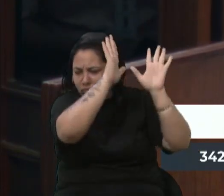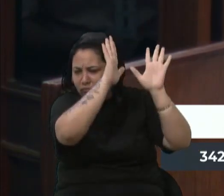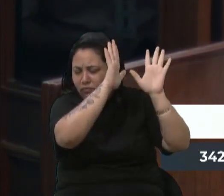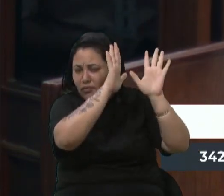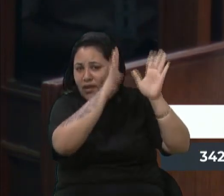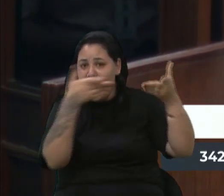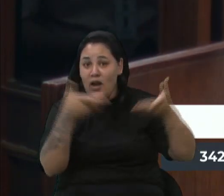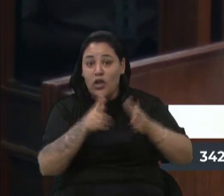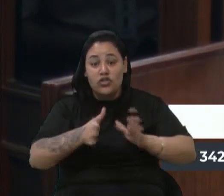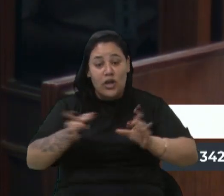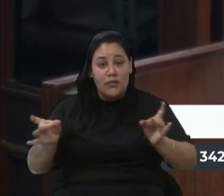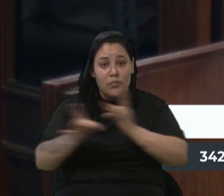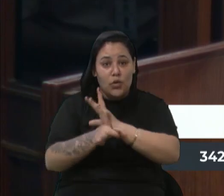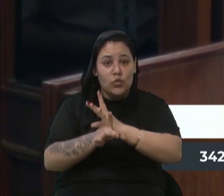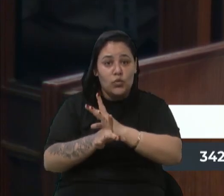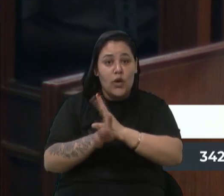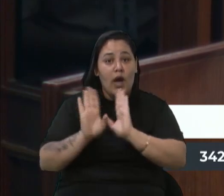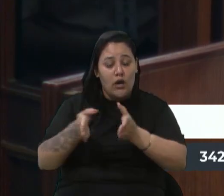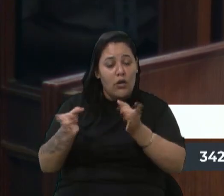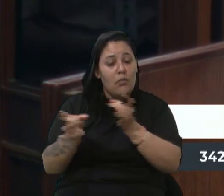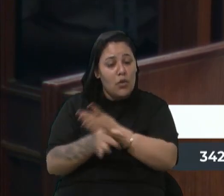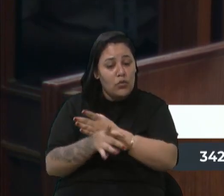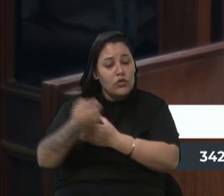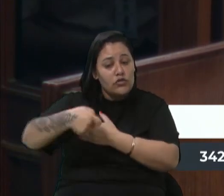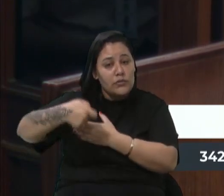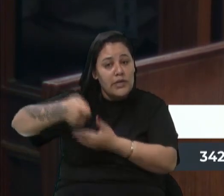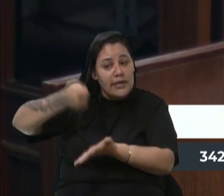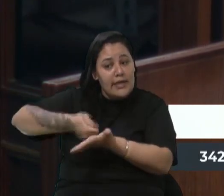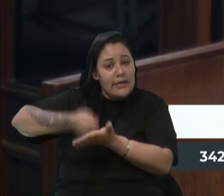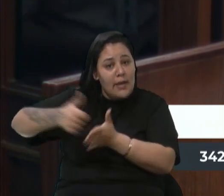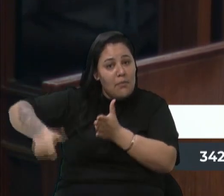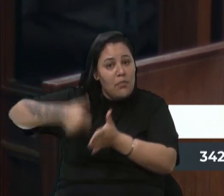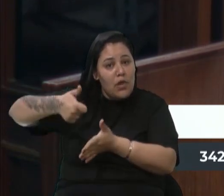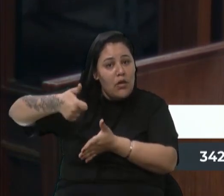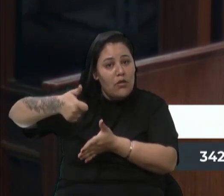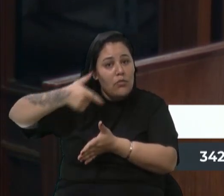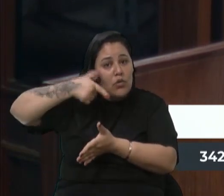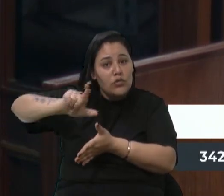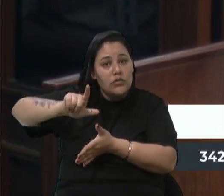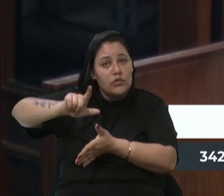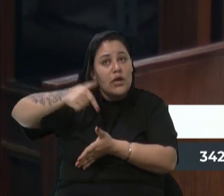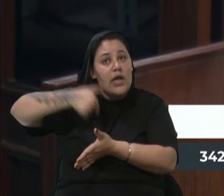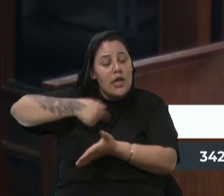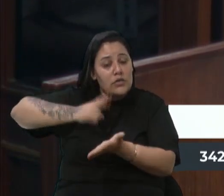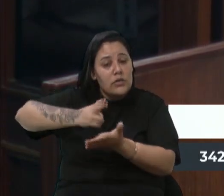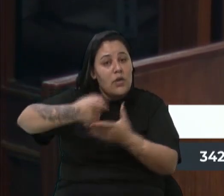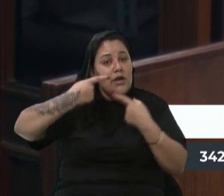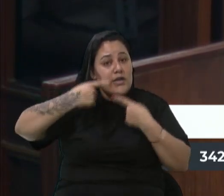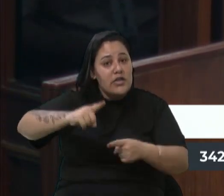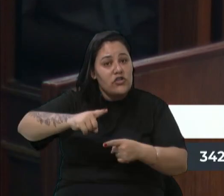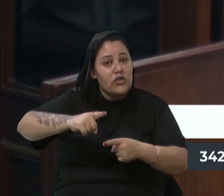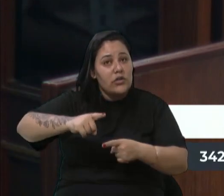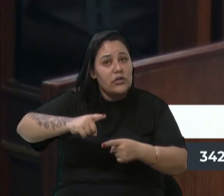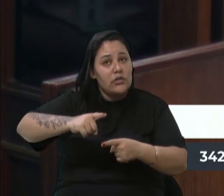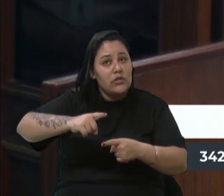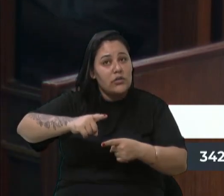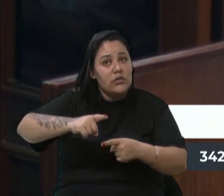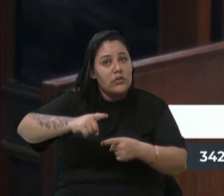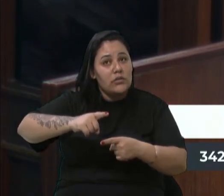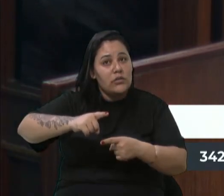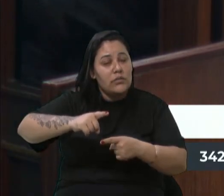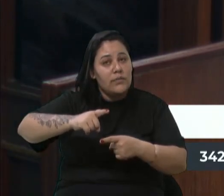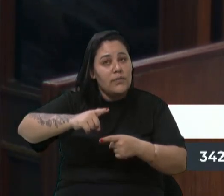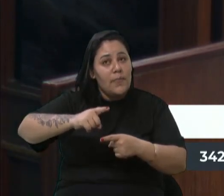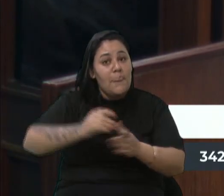implantado, eu sempre digo isso, agora que está aí, a gente tem que tentar pelo melhor. Eu sempre fui crítico à questão de no mínimo 50 quilômetros para